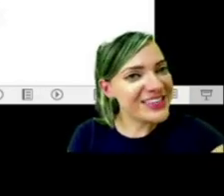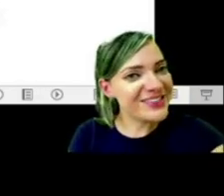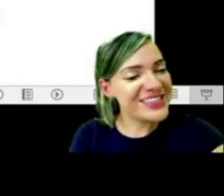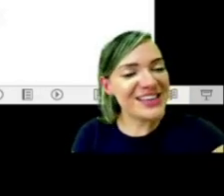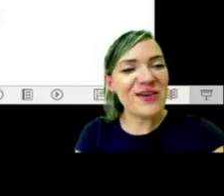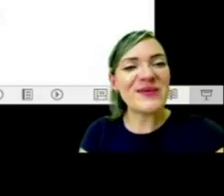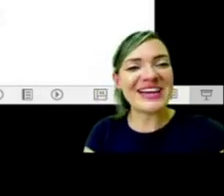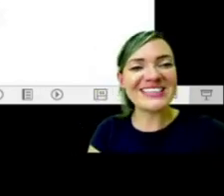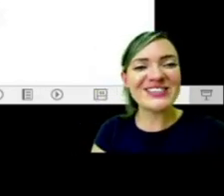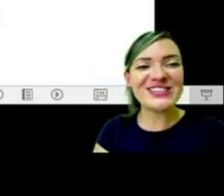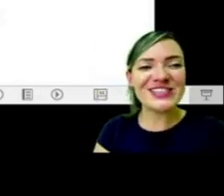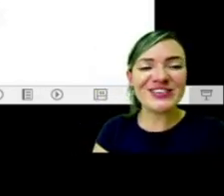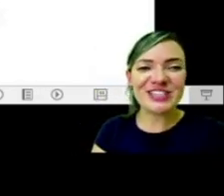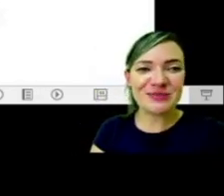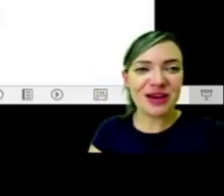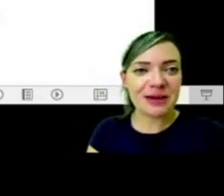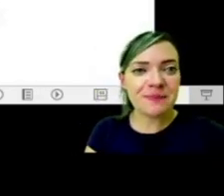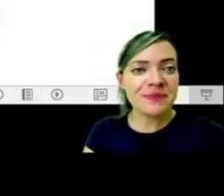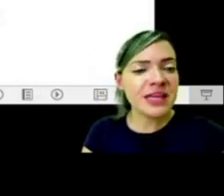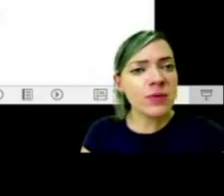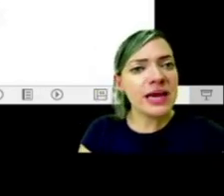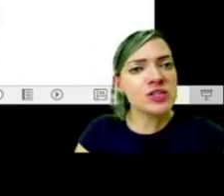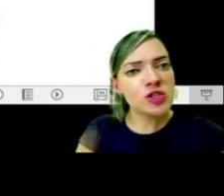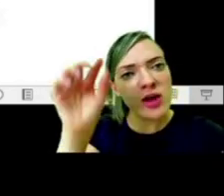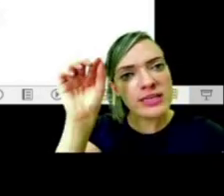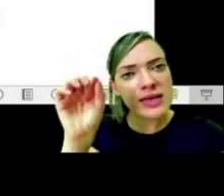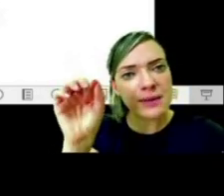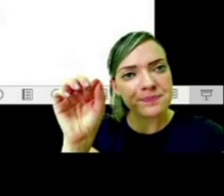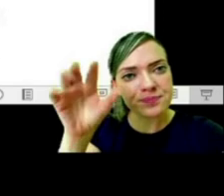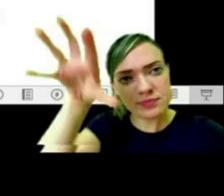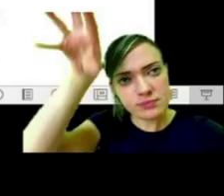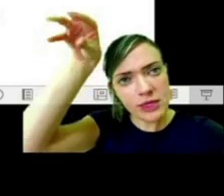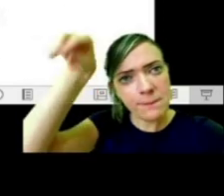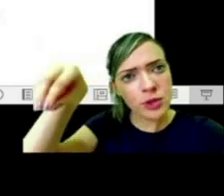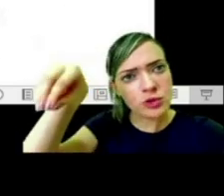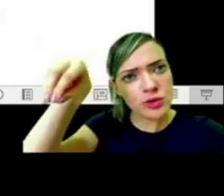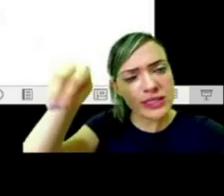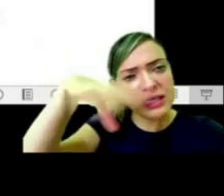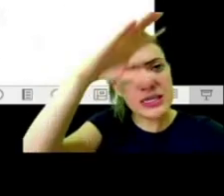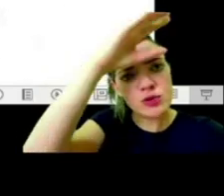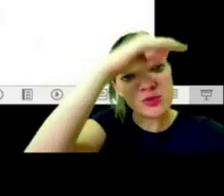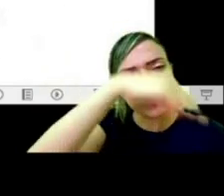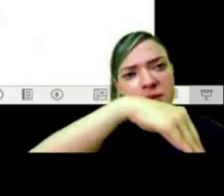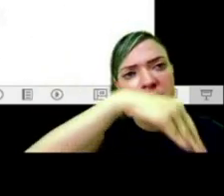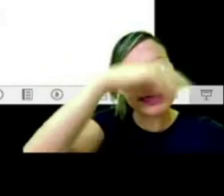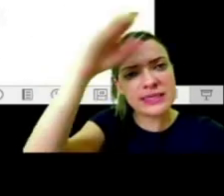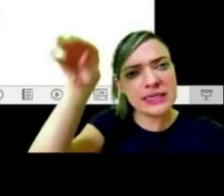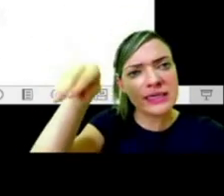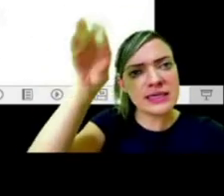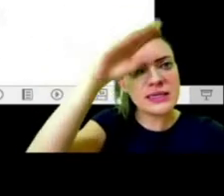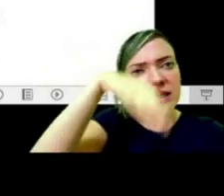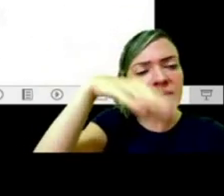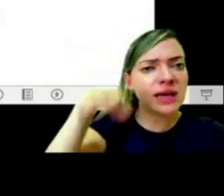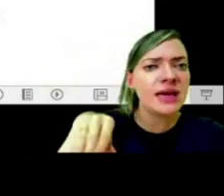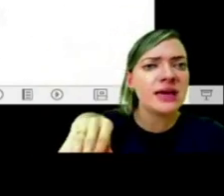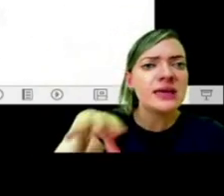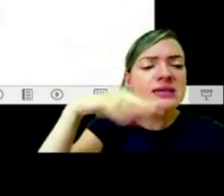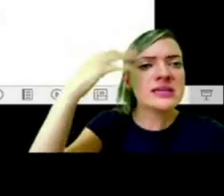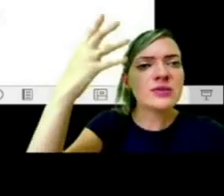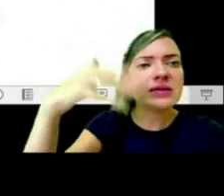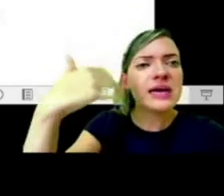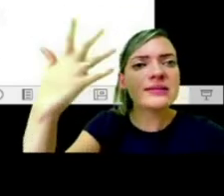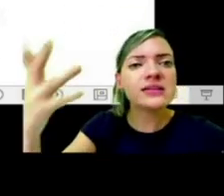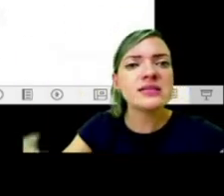na natureza e vai ser cobrada no seu vestibular. Então, é só riscar. produtor aqui, consumidor primário aqui, aqui,